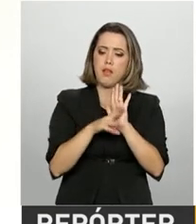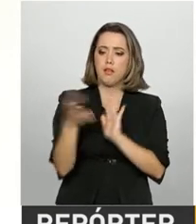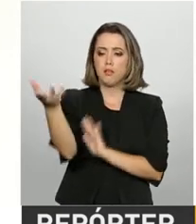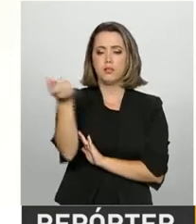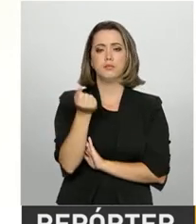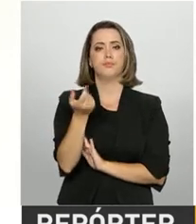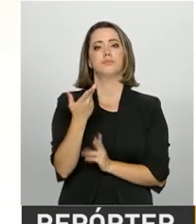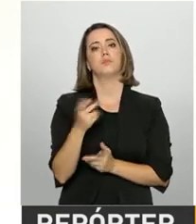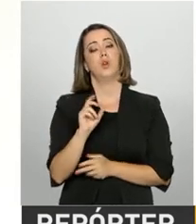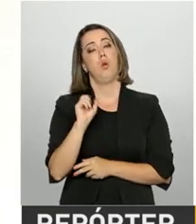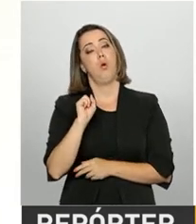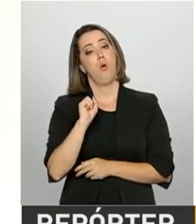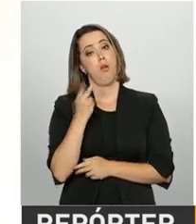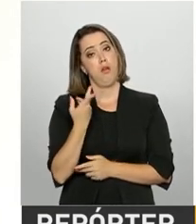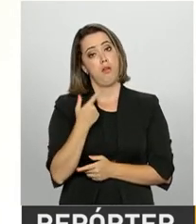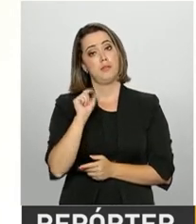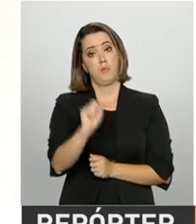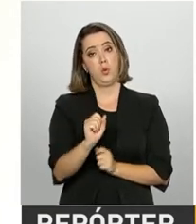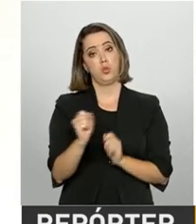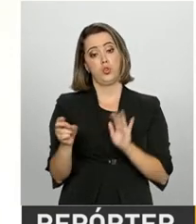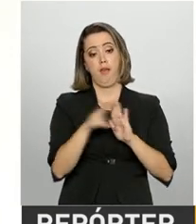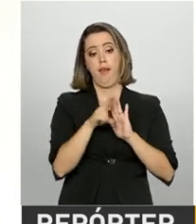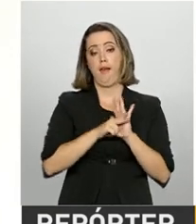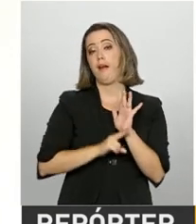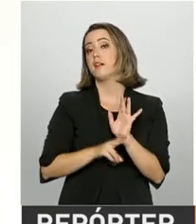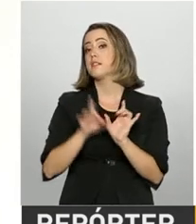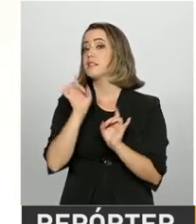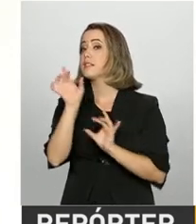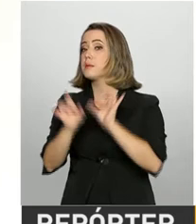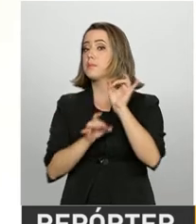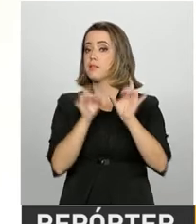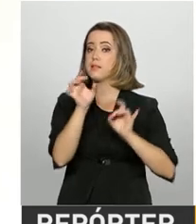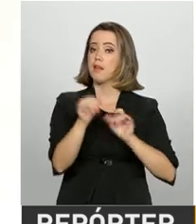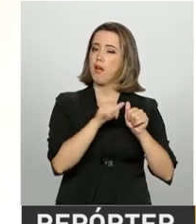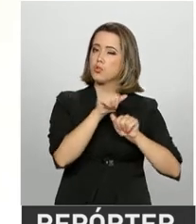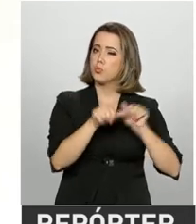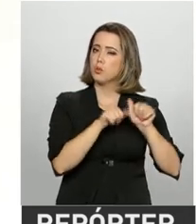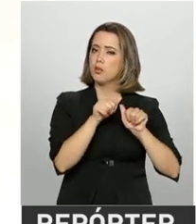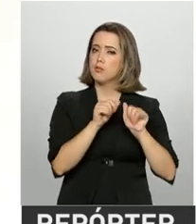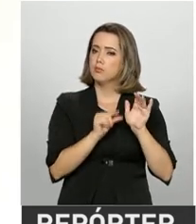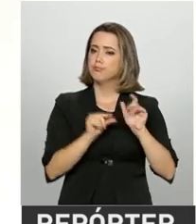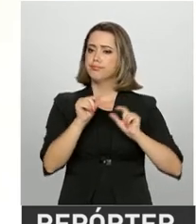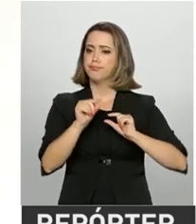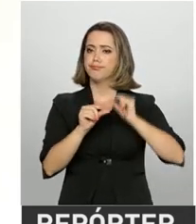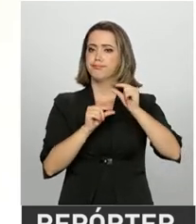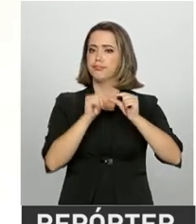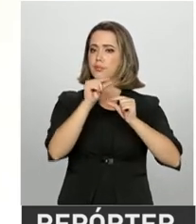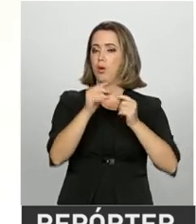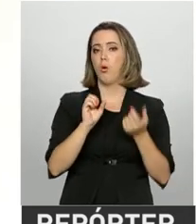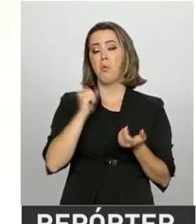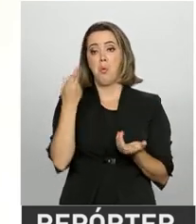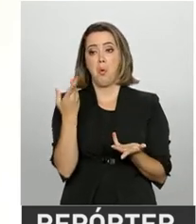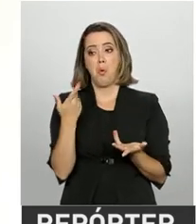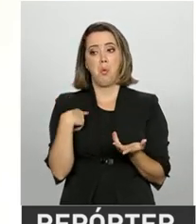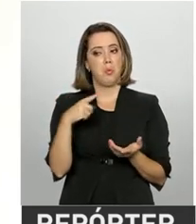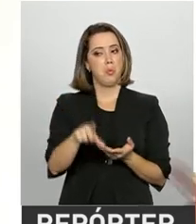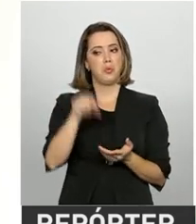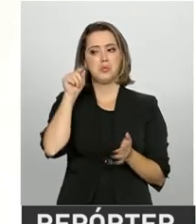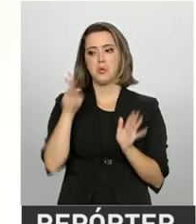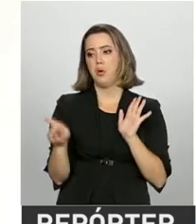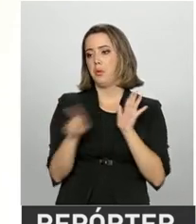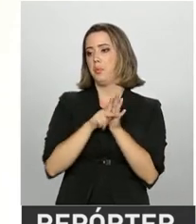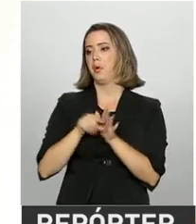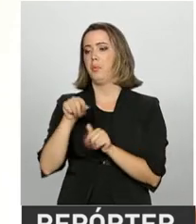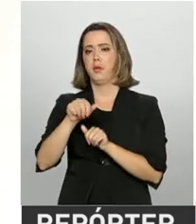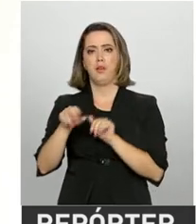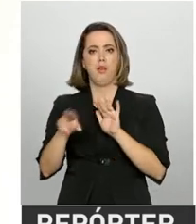se aplicam regras de transição ou seja ou não fica com uma regra que não é nem exatamente